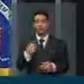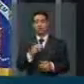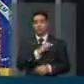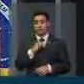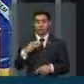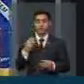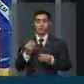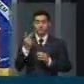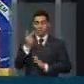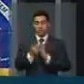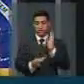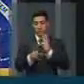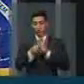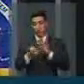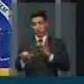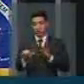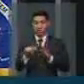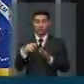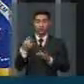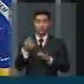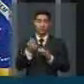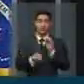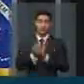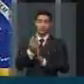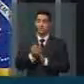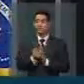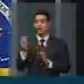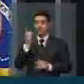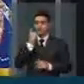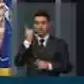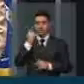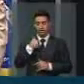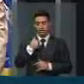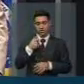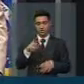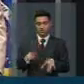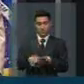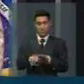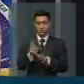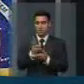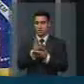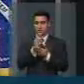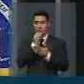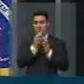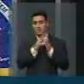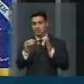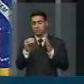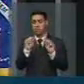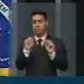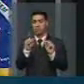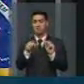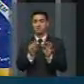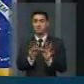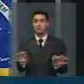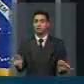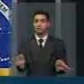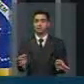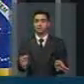através de projetos de lei de autoria de inúmeros parlamentares, e tenho eu mesmo exemplo a citar, são